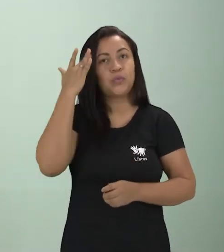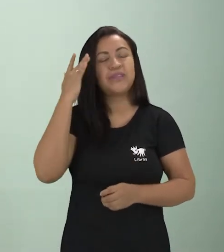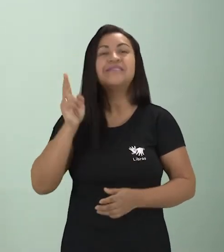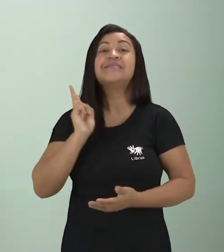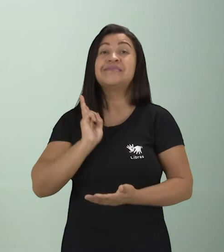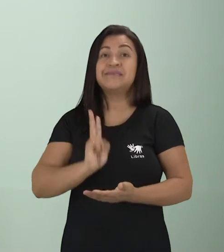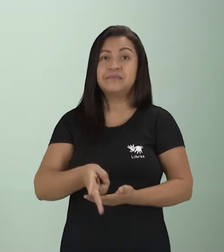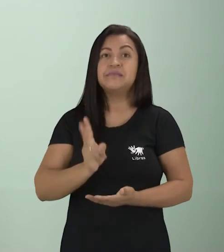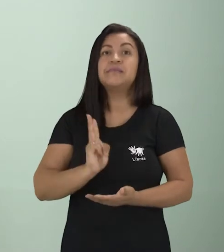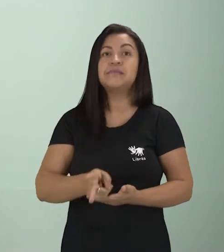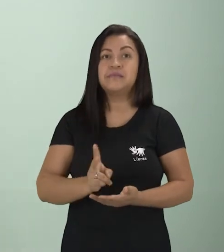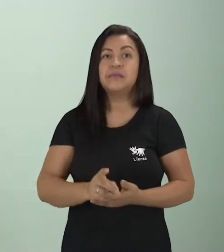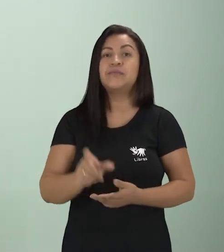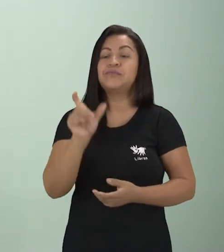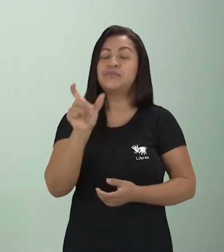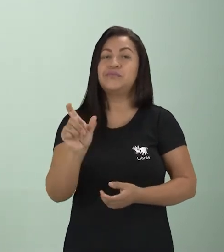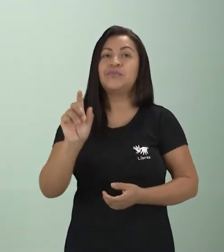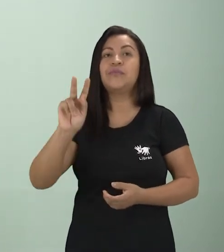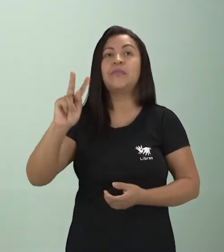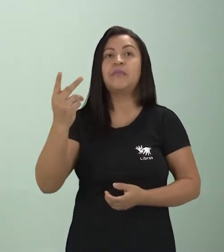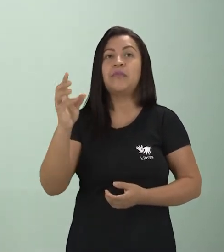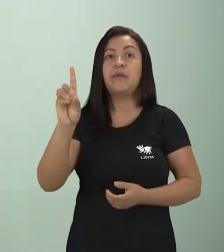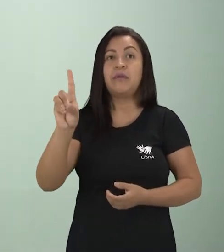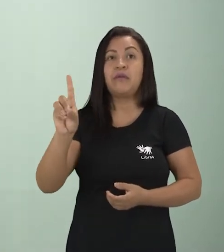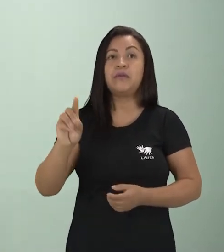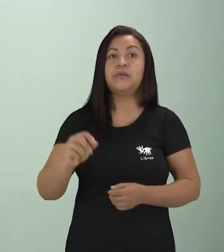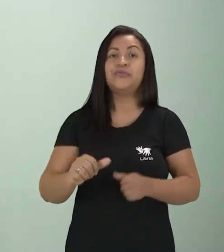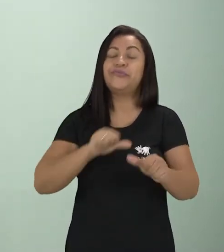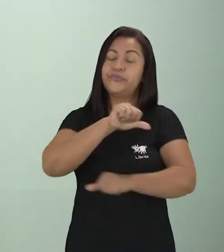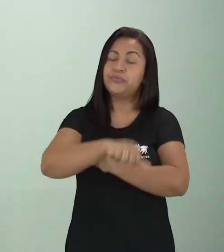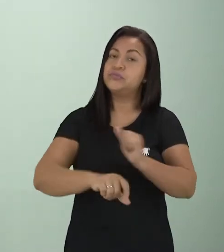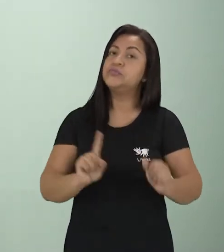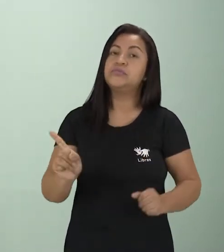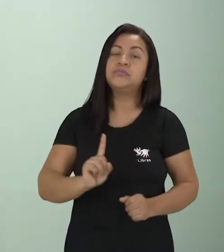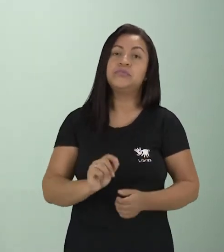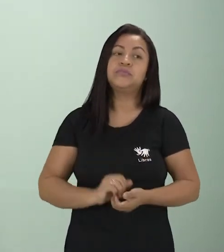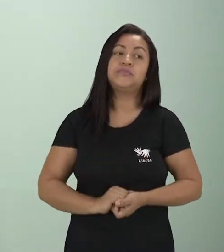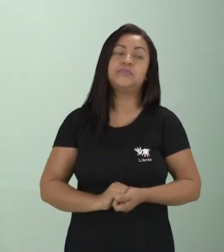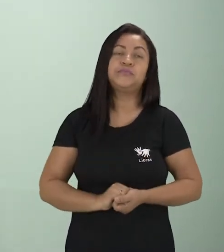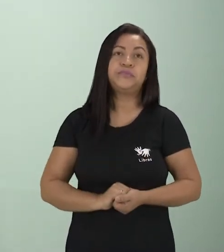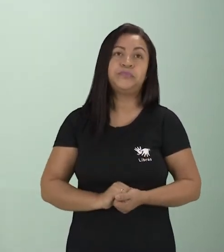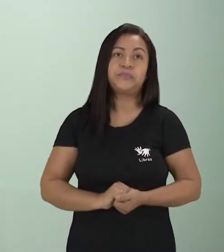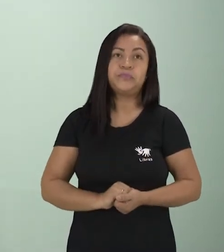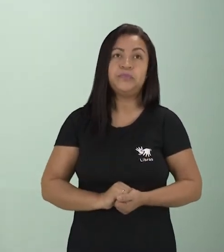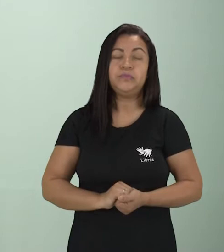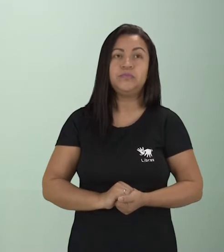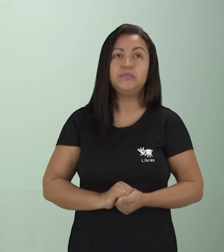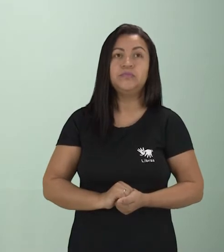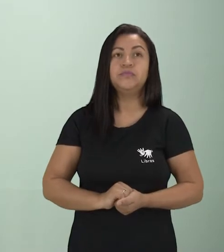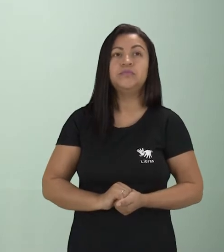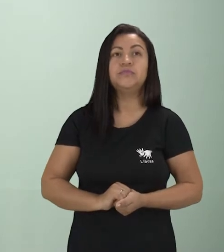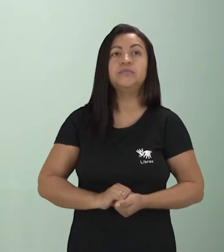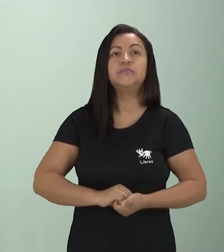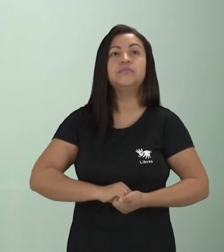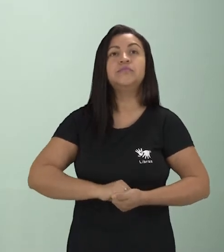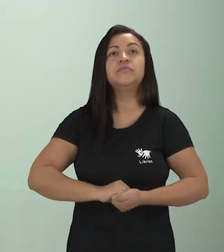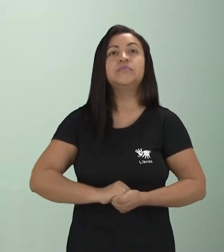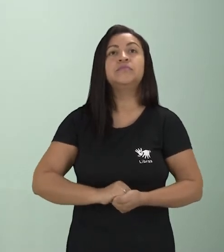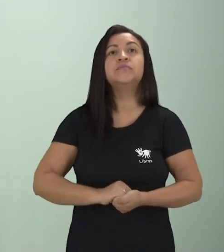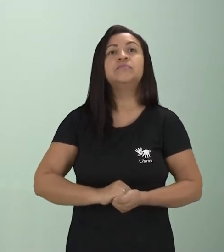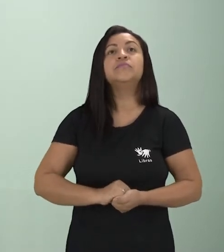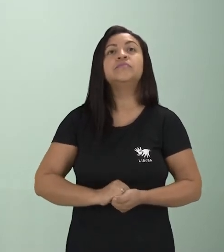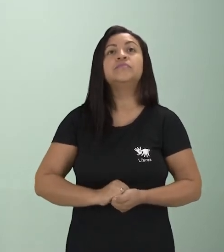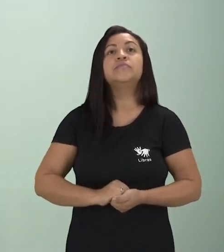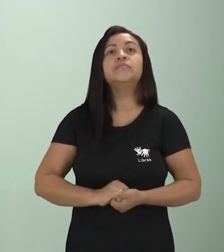ser had. Ele não vai mudar. Tudo bem? Essa aqui é a estrutura afirmativa.